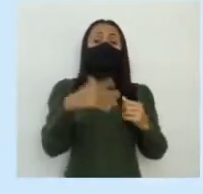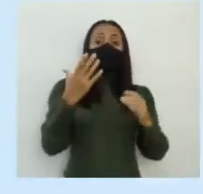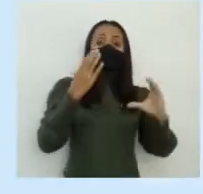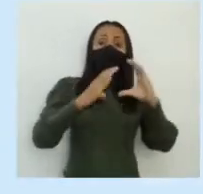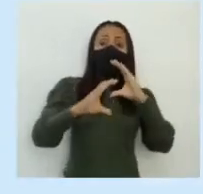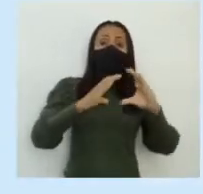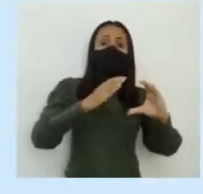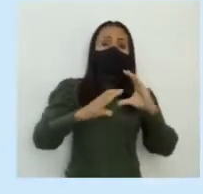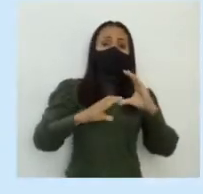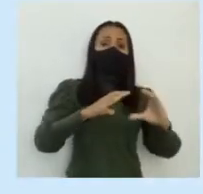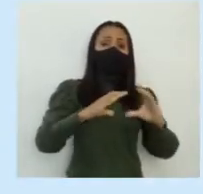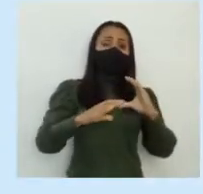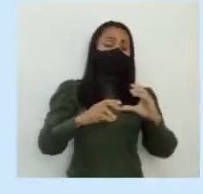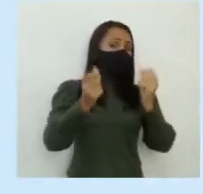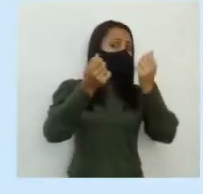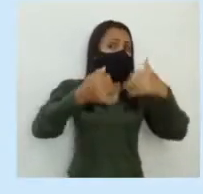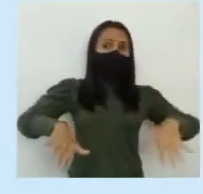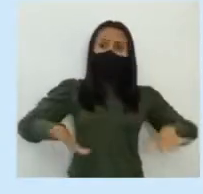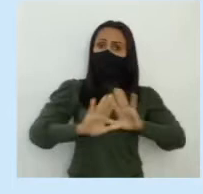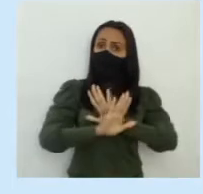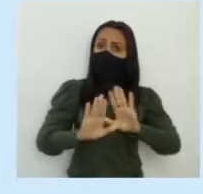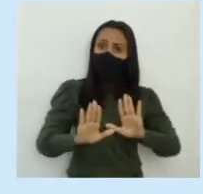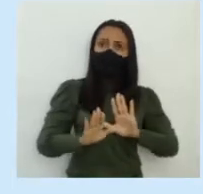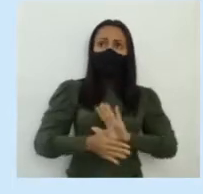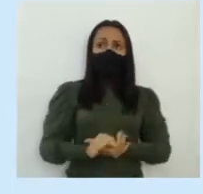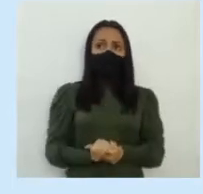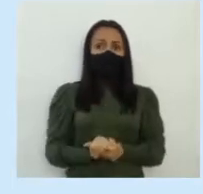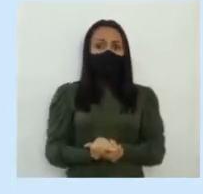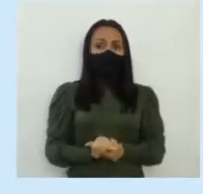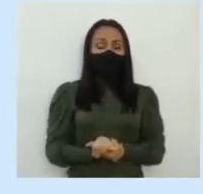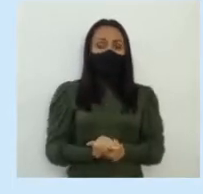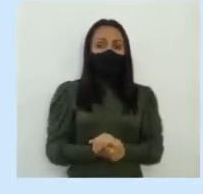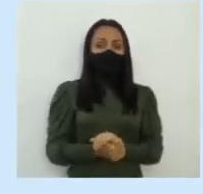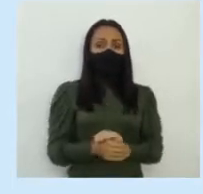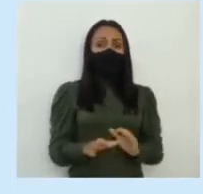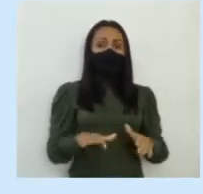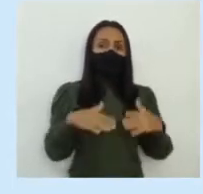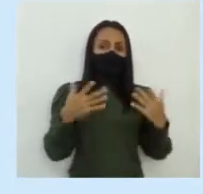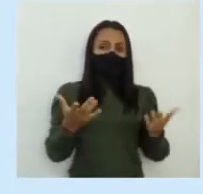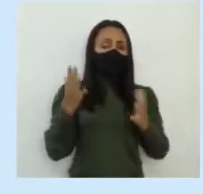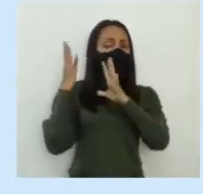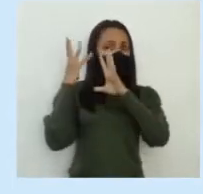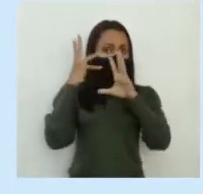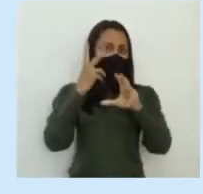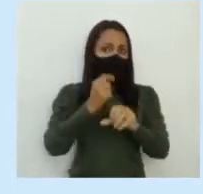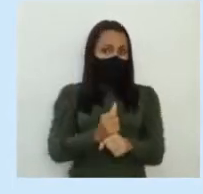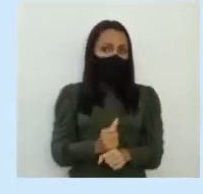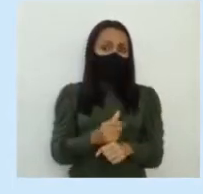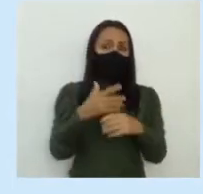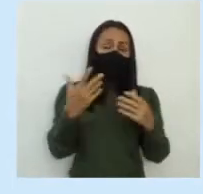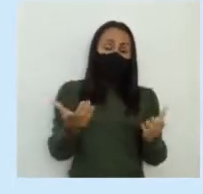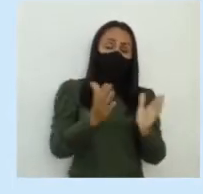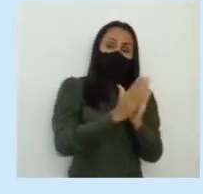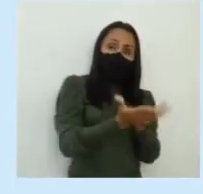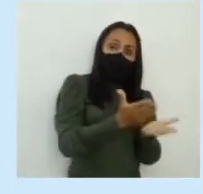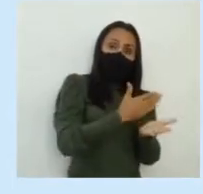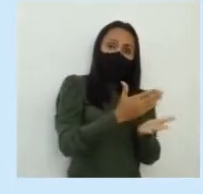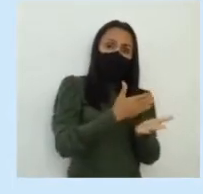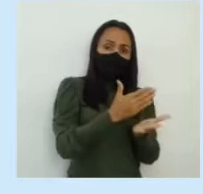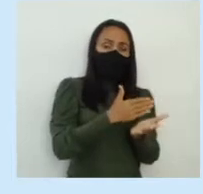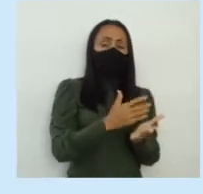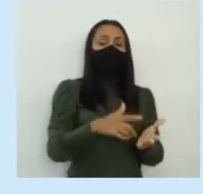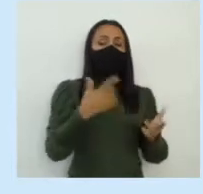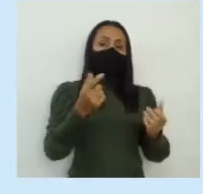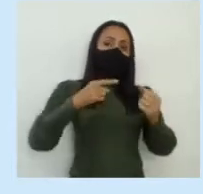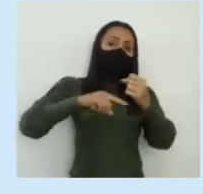ela não seja falha, ela não tenha ruído. Então, assim, só relembrando, no e-book a gente aprofunda muito mais, então